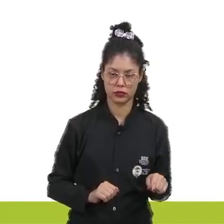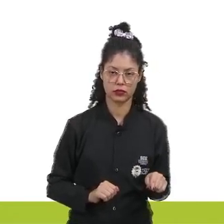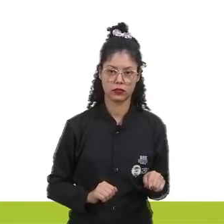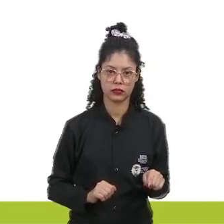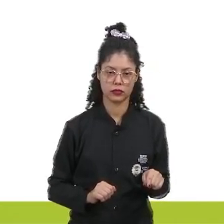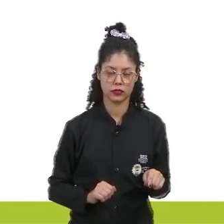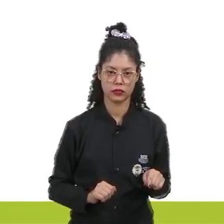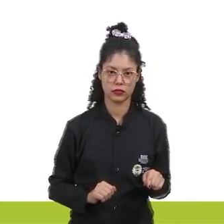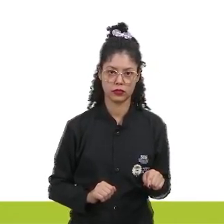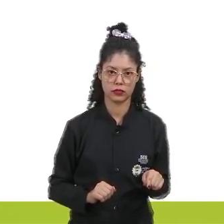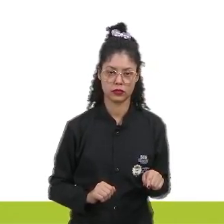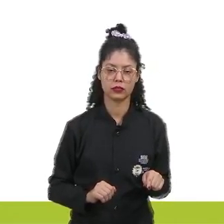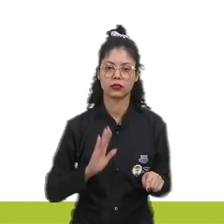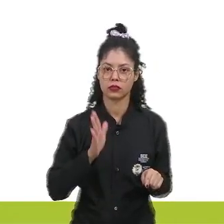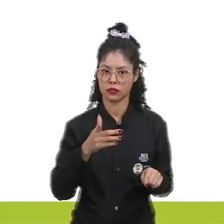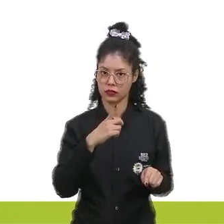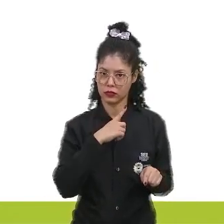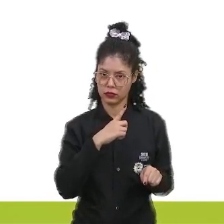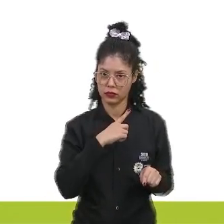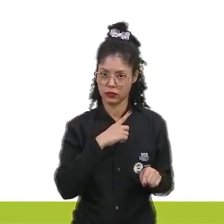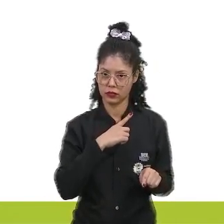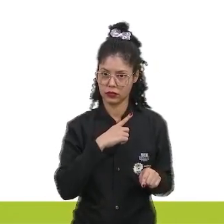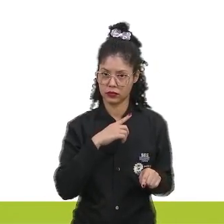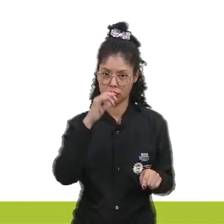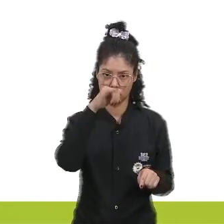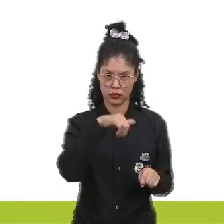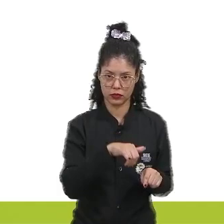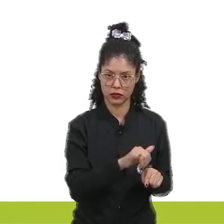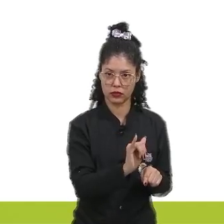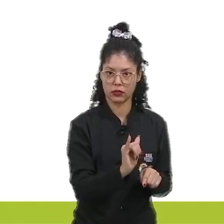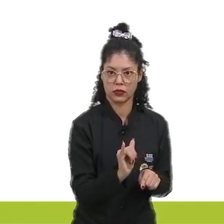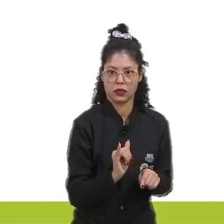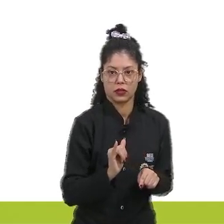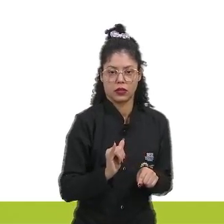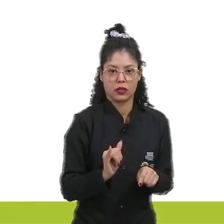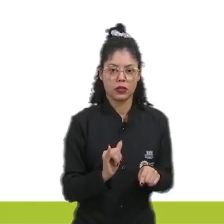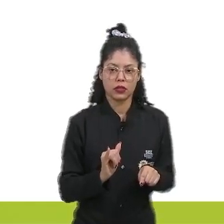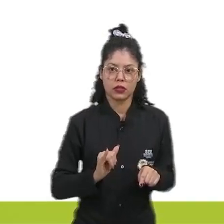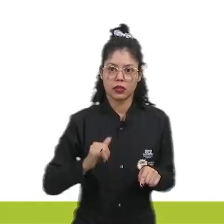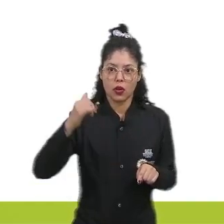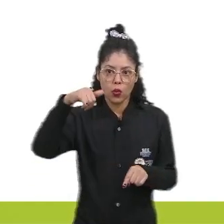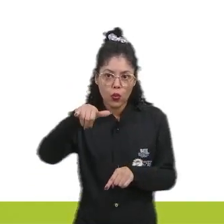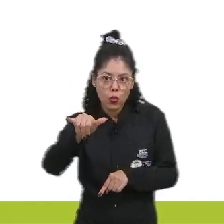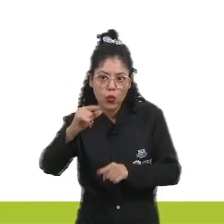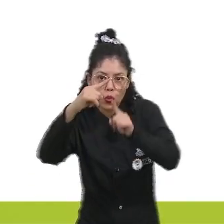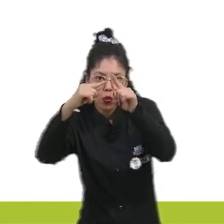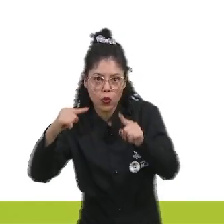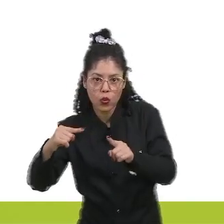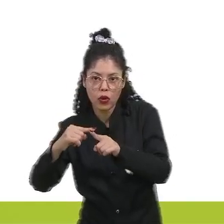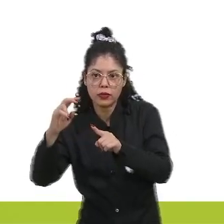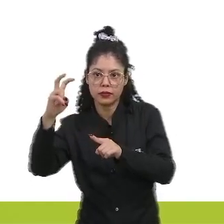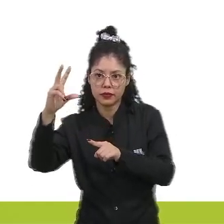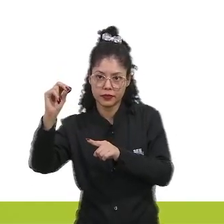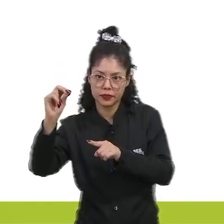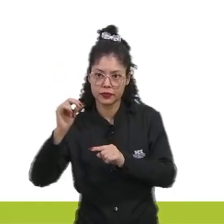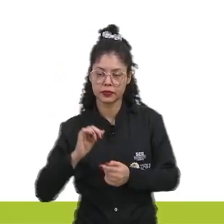de 0 a 50, então já tenho o meu delta y para jogar na fórmula, tá? E o meu coeficiente,